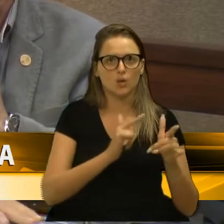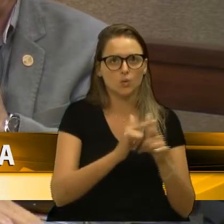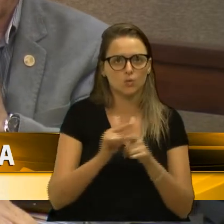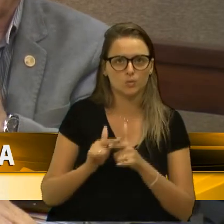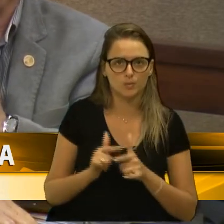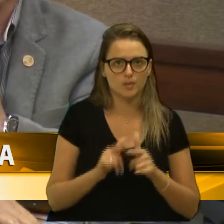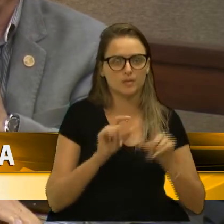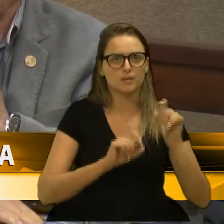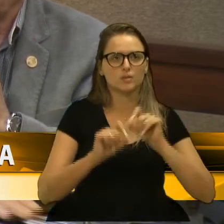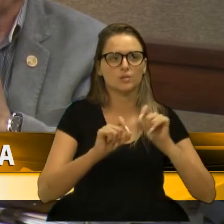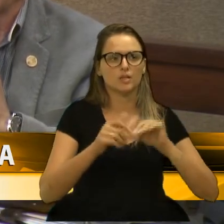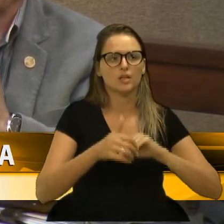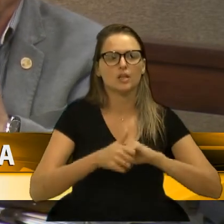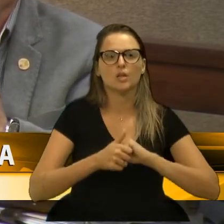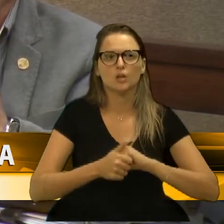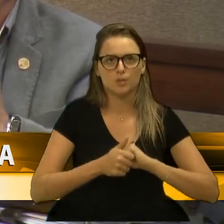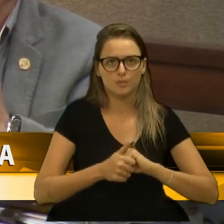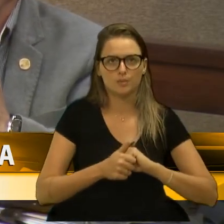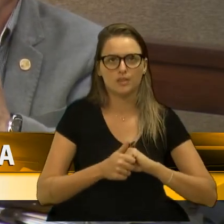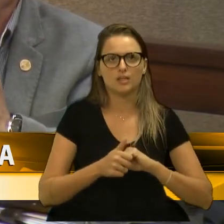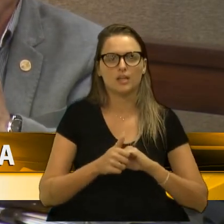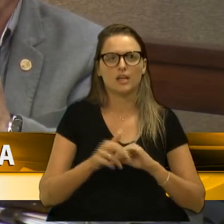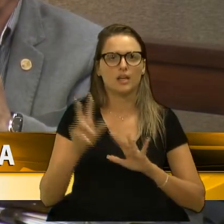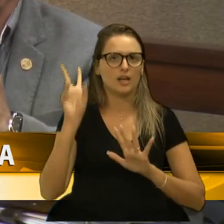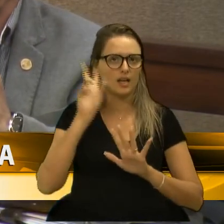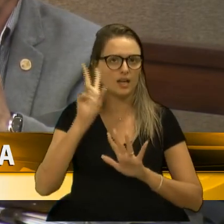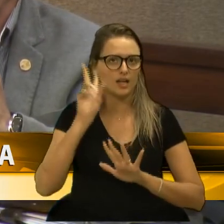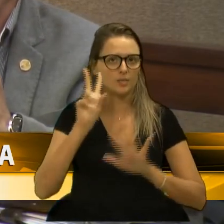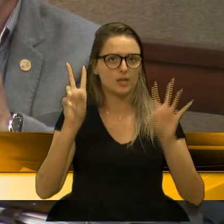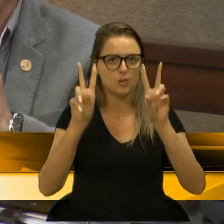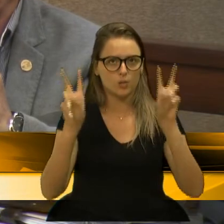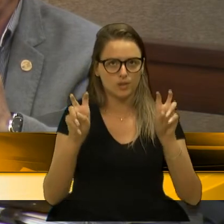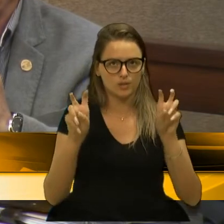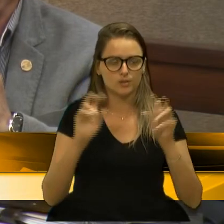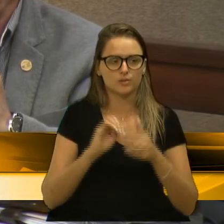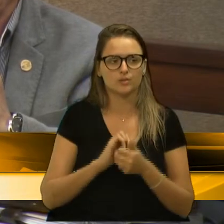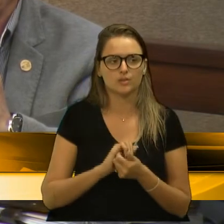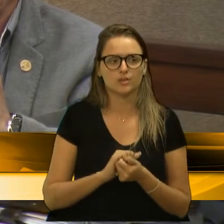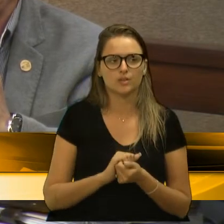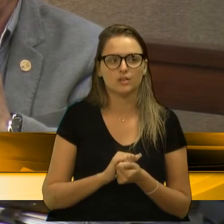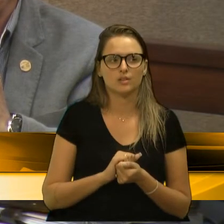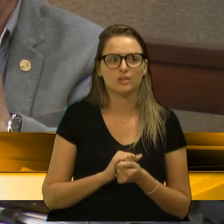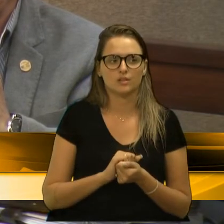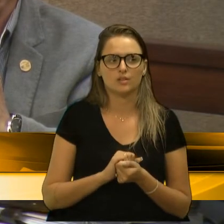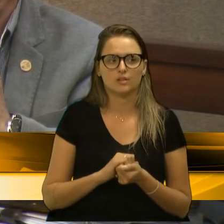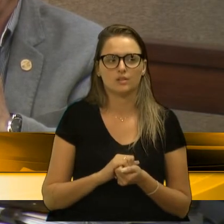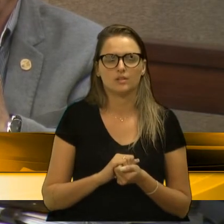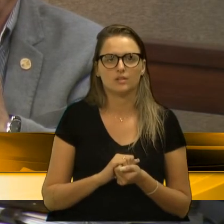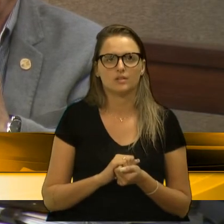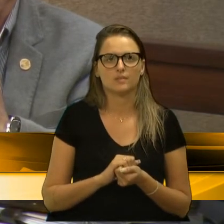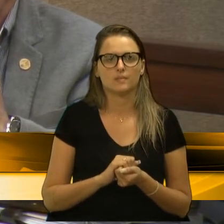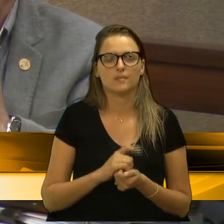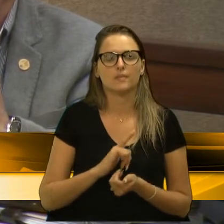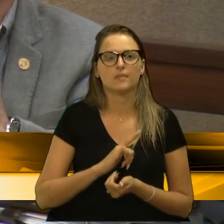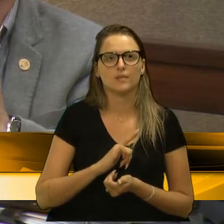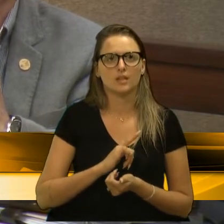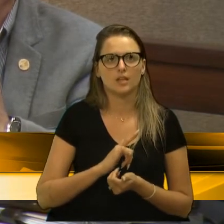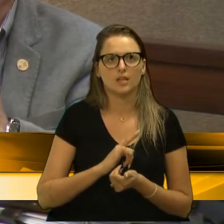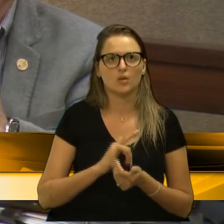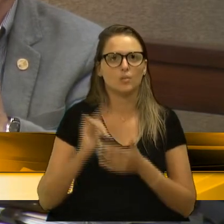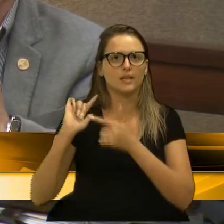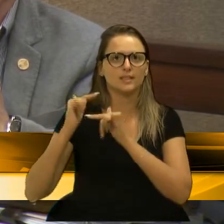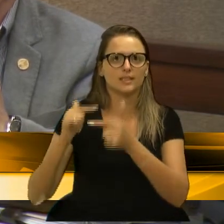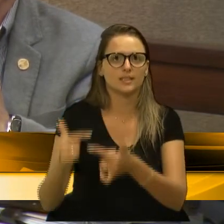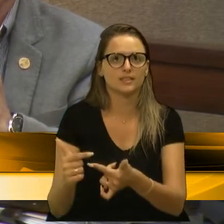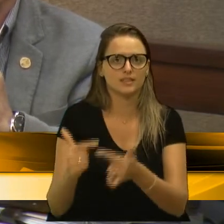lhe cumprimentar por abordar esse tema, muito importante. É um momento de reflexão e é uma tradição da